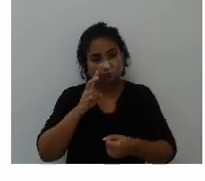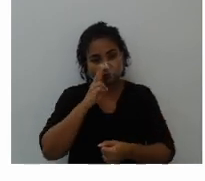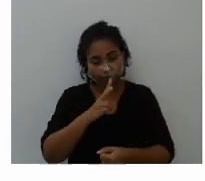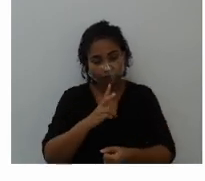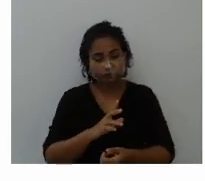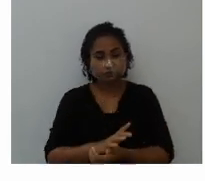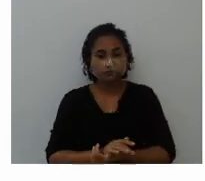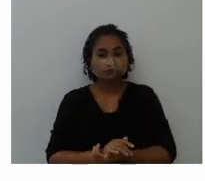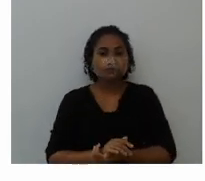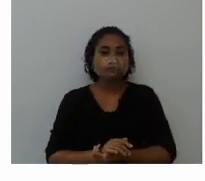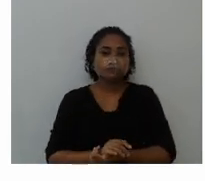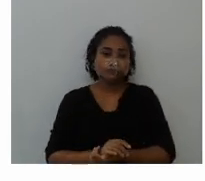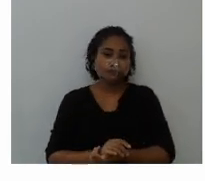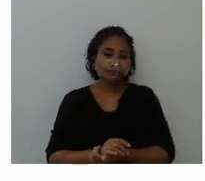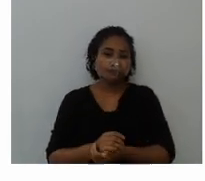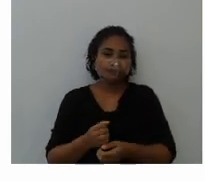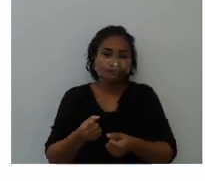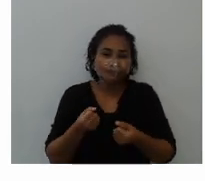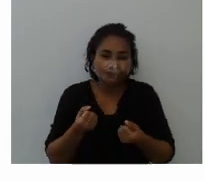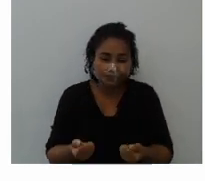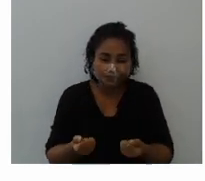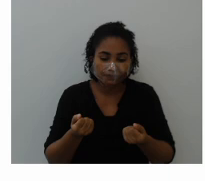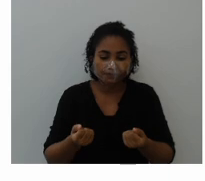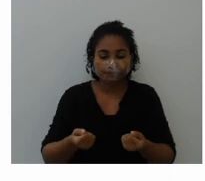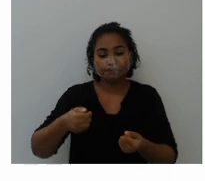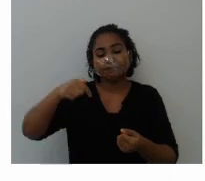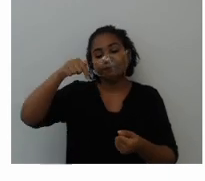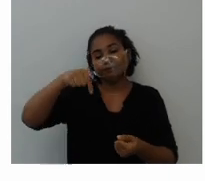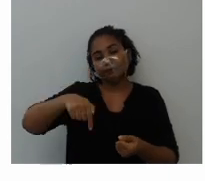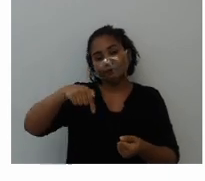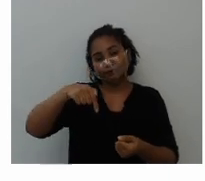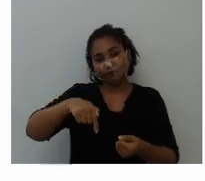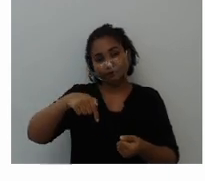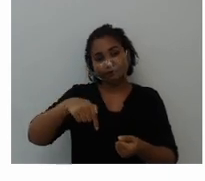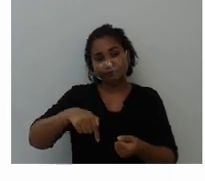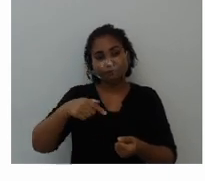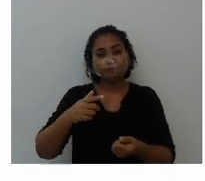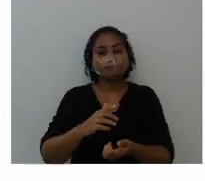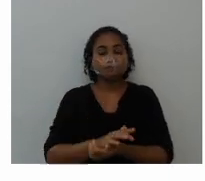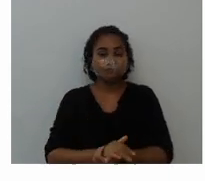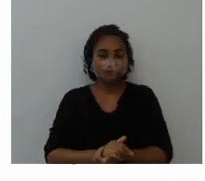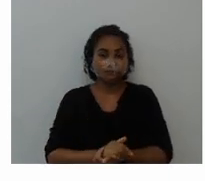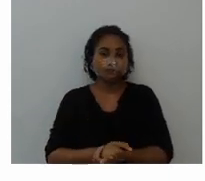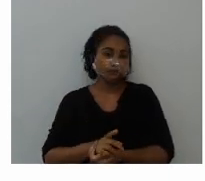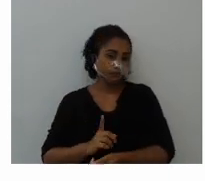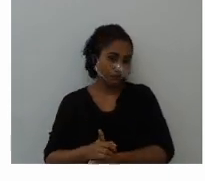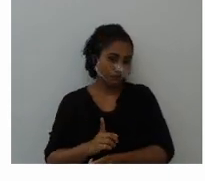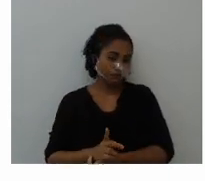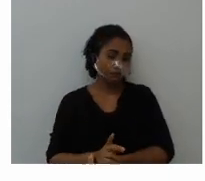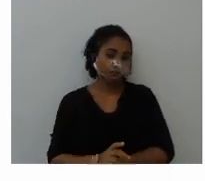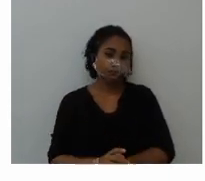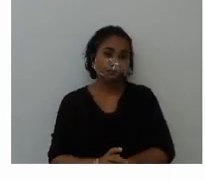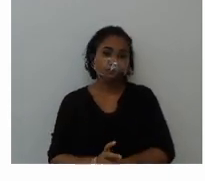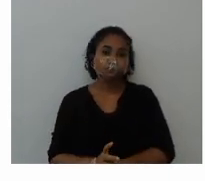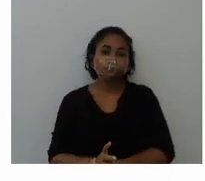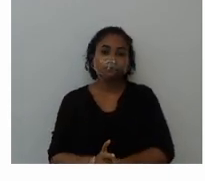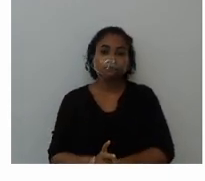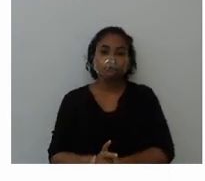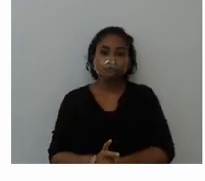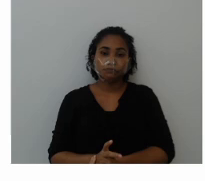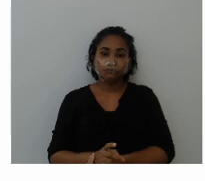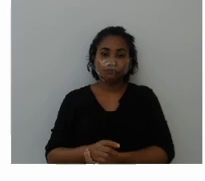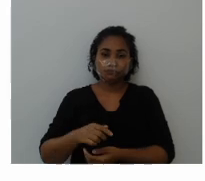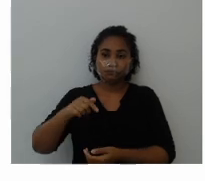tem força-peso. Paulinho, para onde aponta o peso? Aponta para o centro da Terra, aponta para baixo. Então, você vai vir aqui, ó, você vai botar